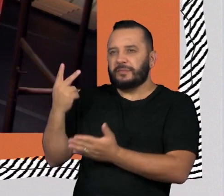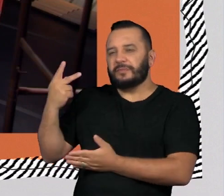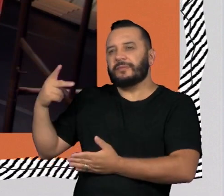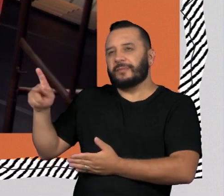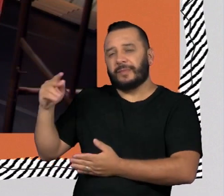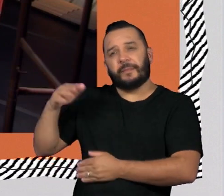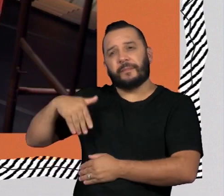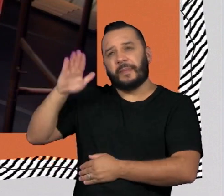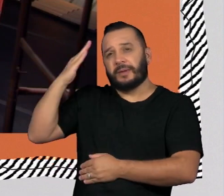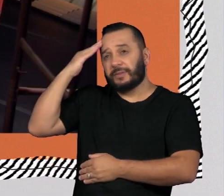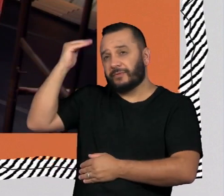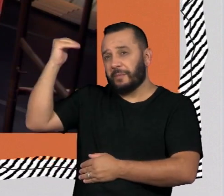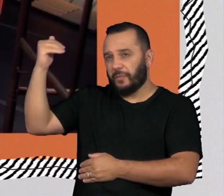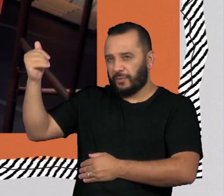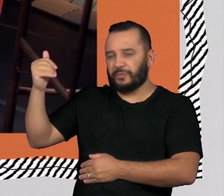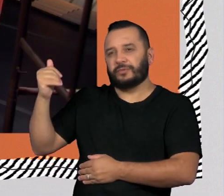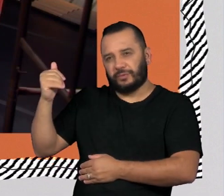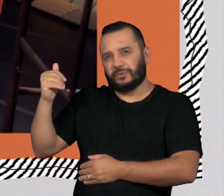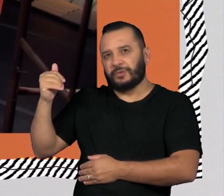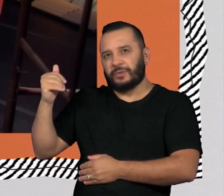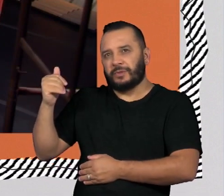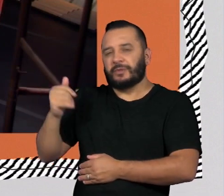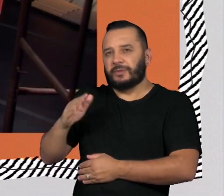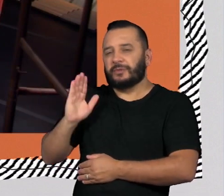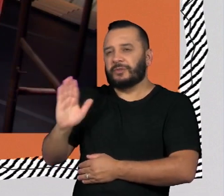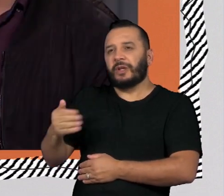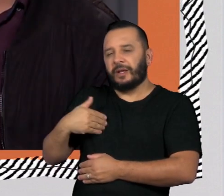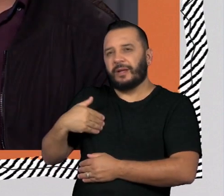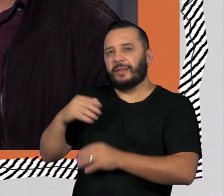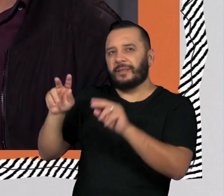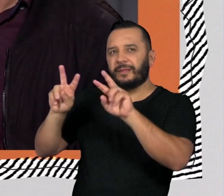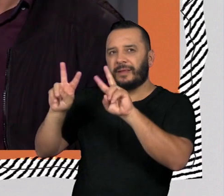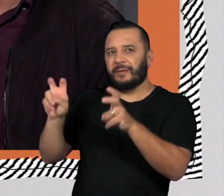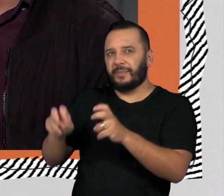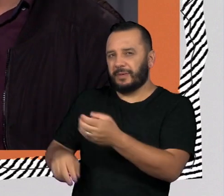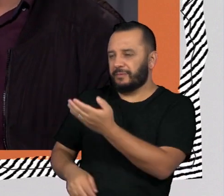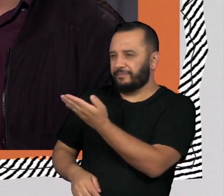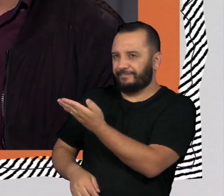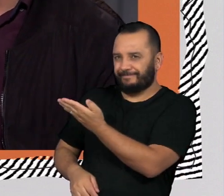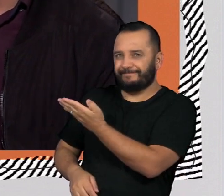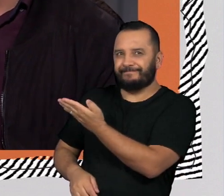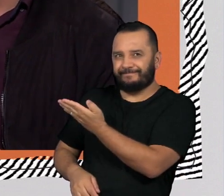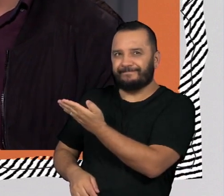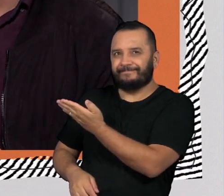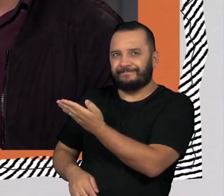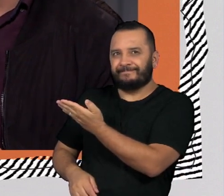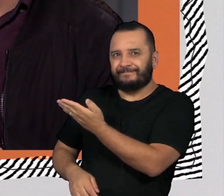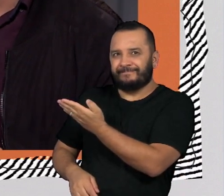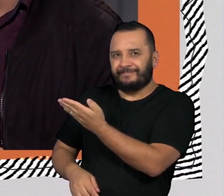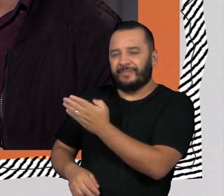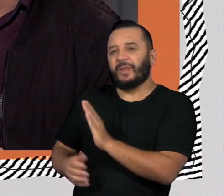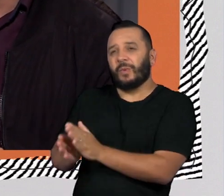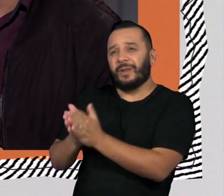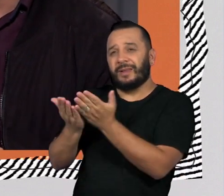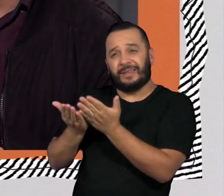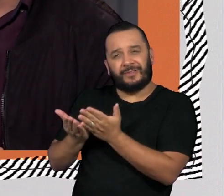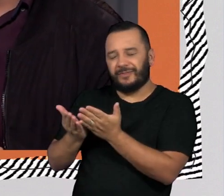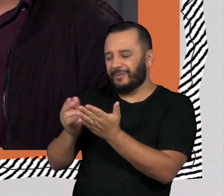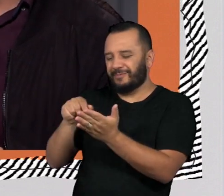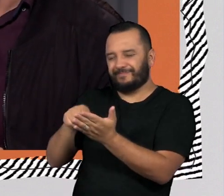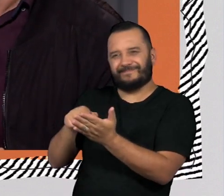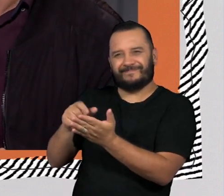mais conhecido, né? Mais significativo, que é Quarto de Despejo, que é tão poderoso, tão